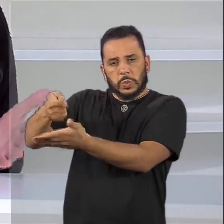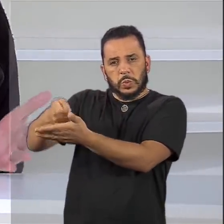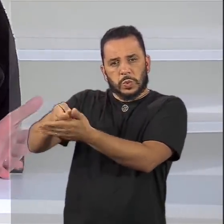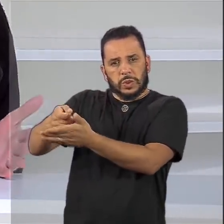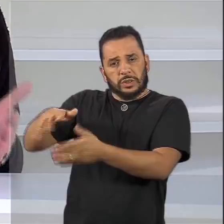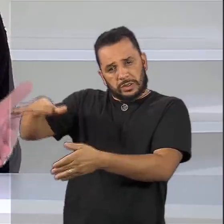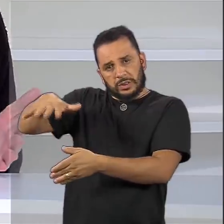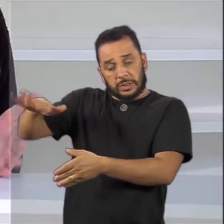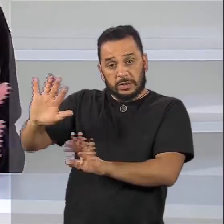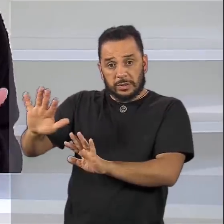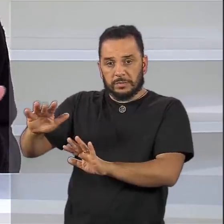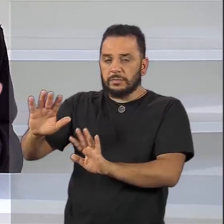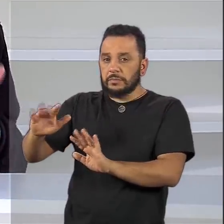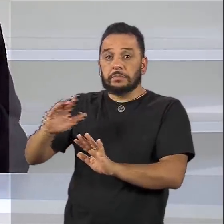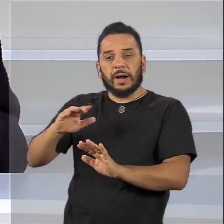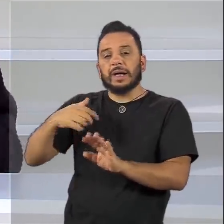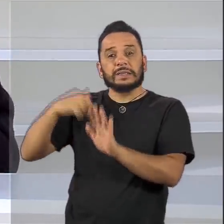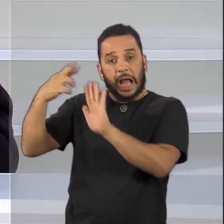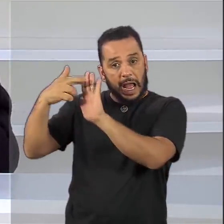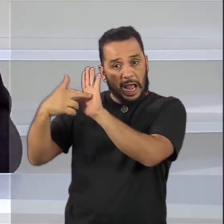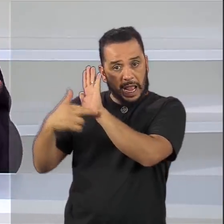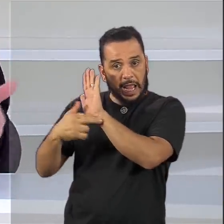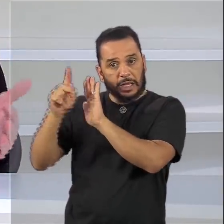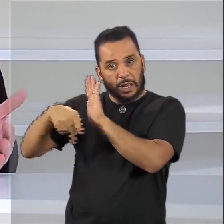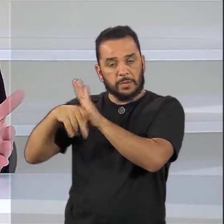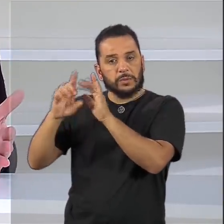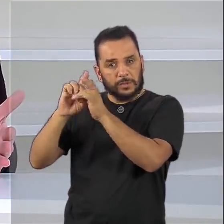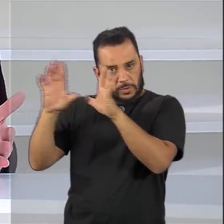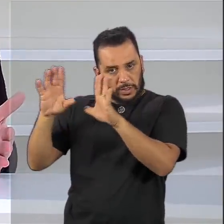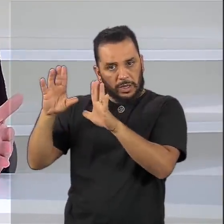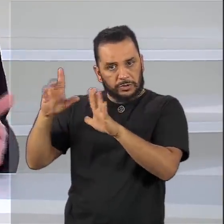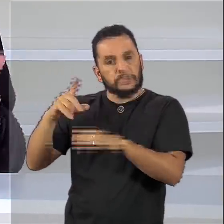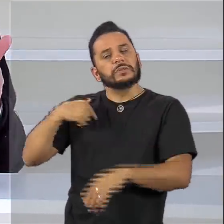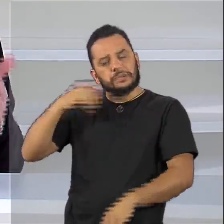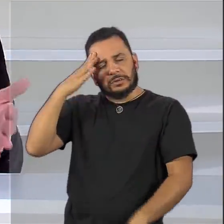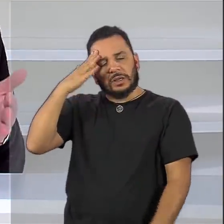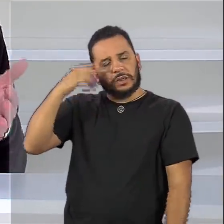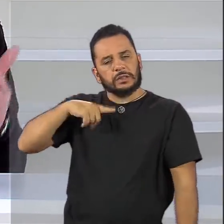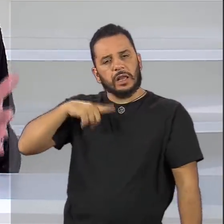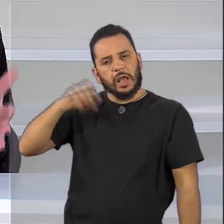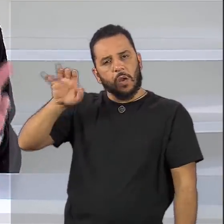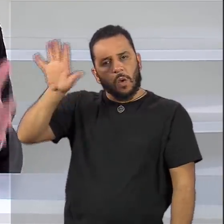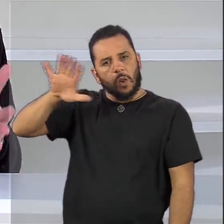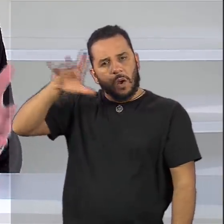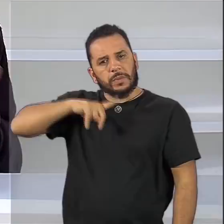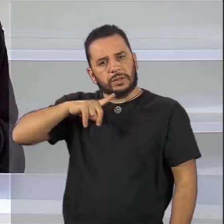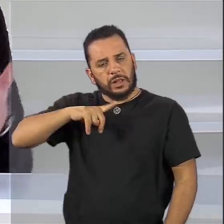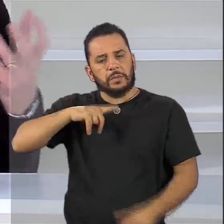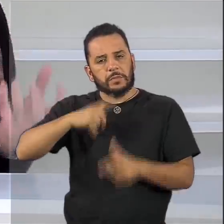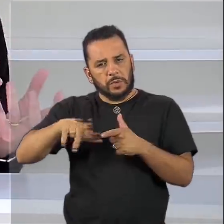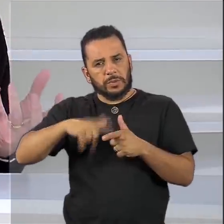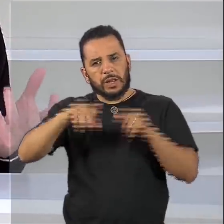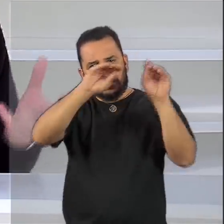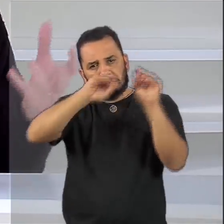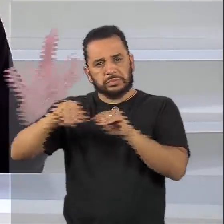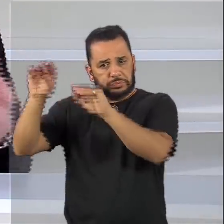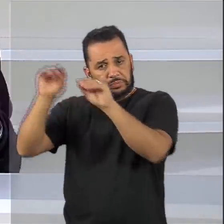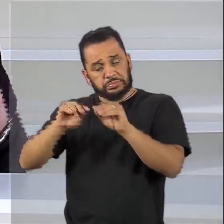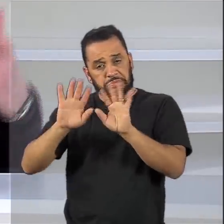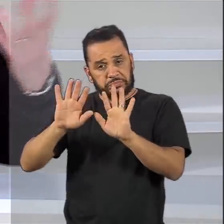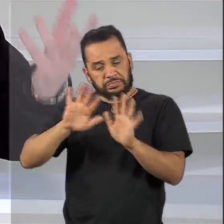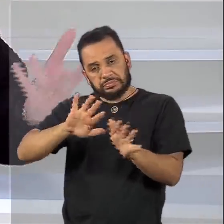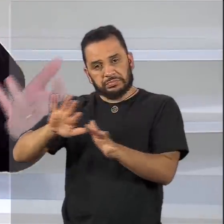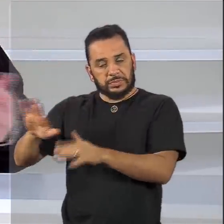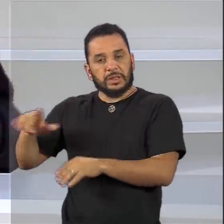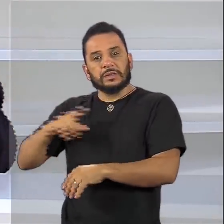Tem problemas, tem enormes problemas, problema das migrações, tudo que você quiser. Mas a norma a exceção é que são as